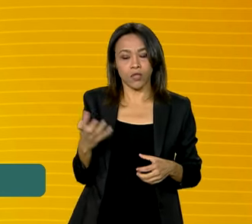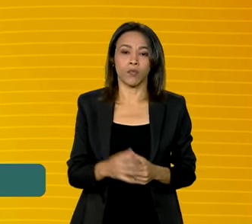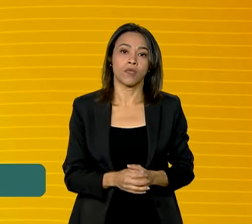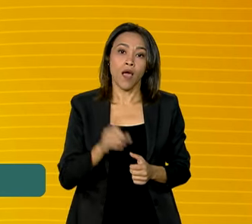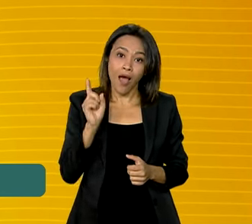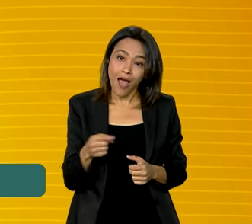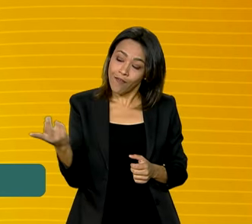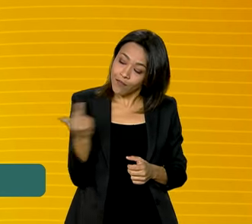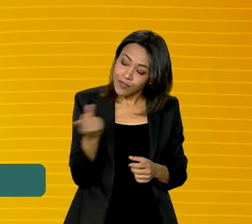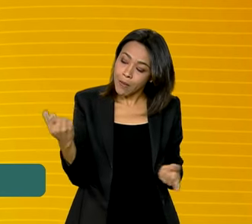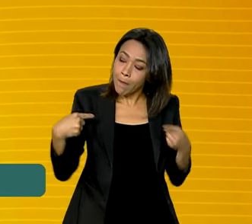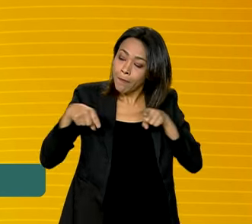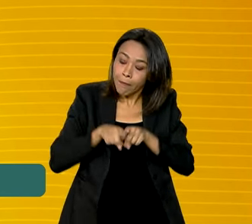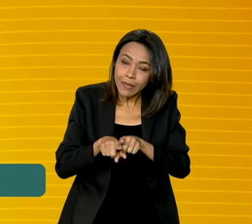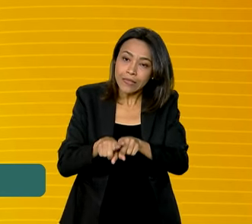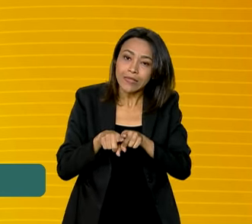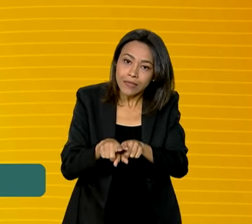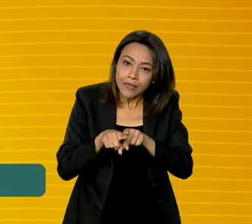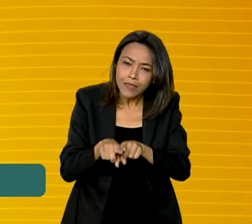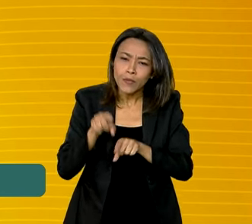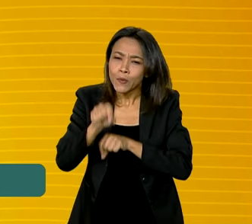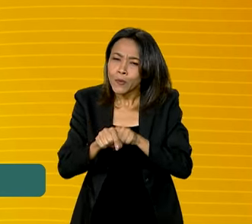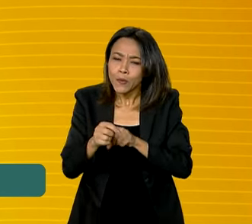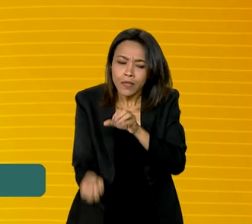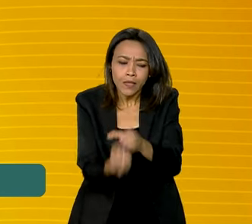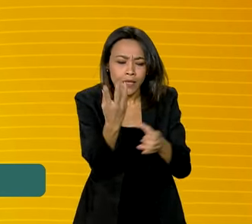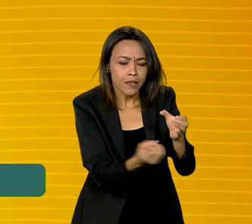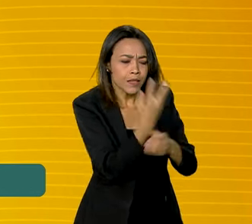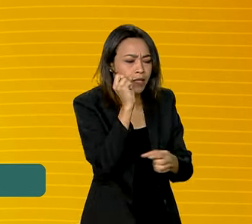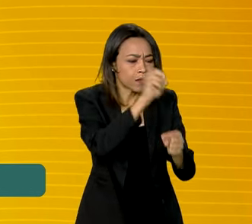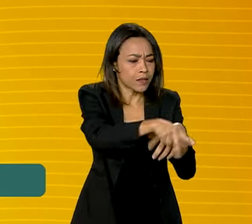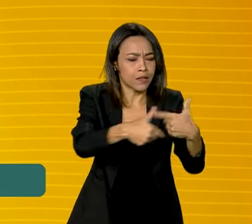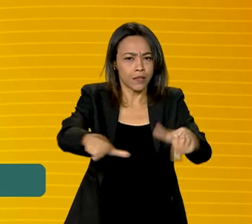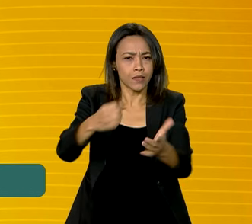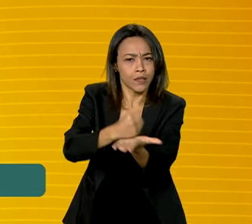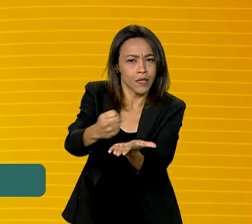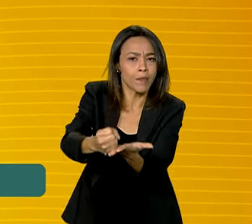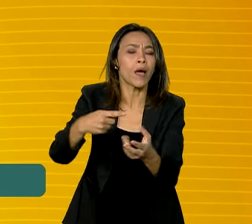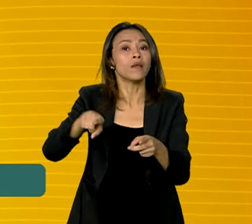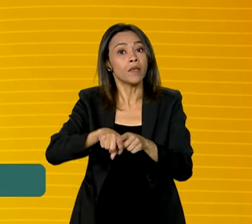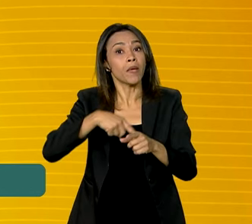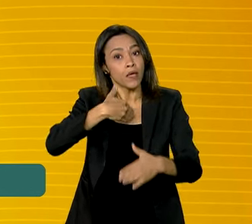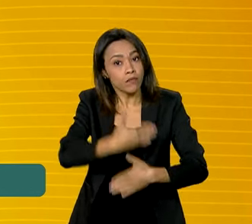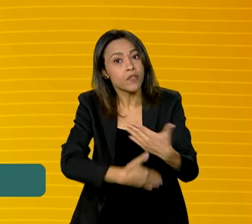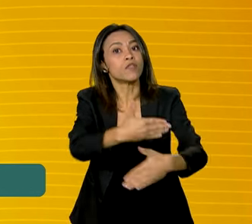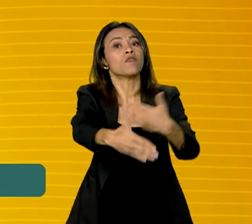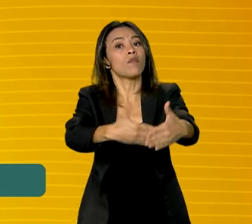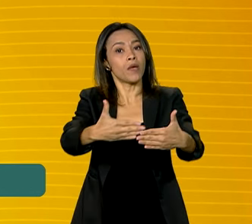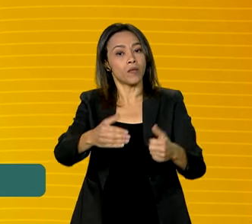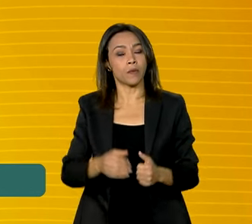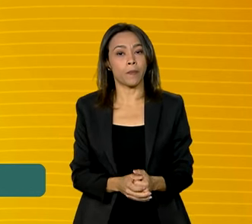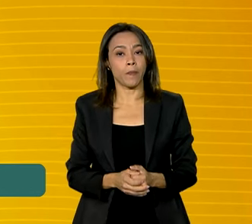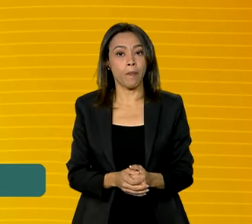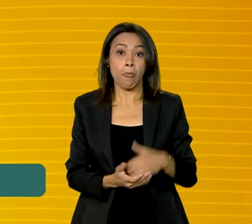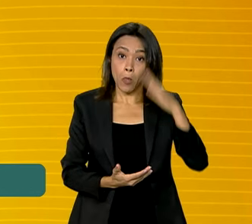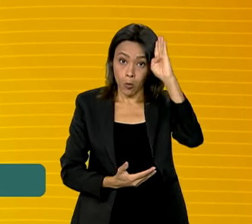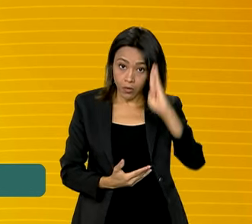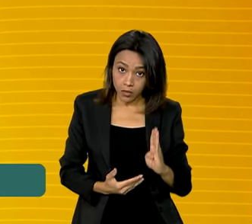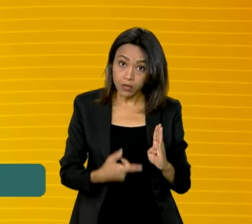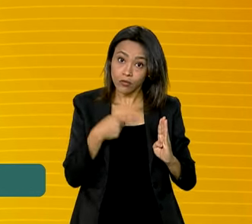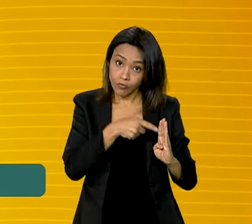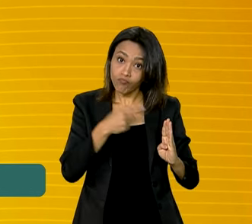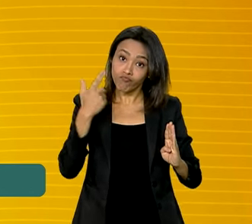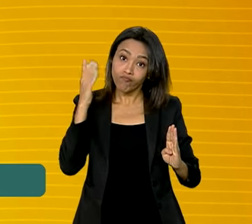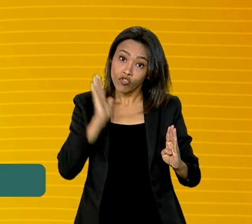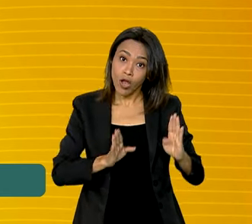nossos parceiros na geração de emprego, desenvolvimento. O Brasil aprovou